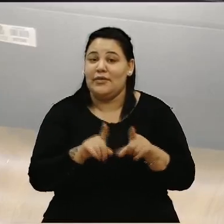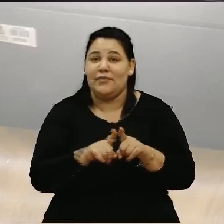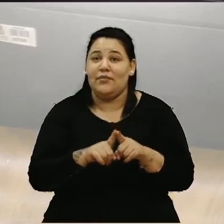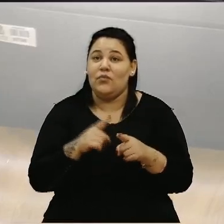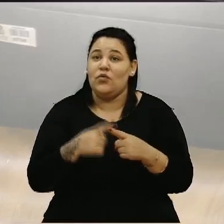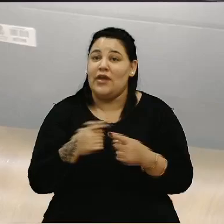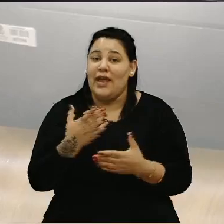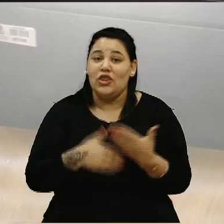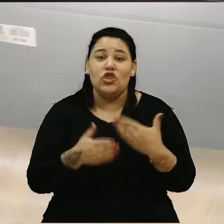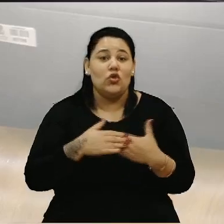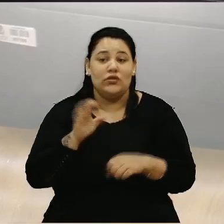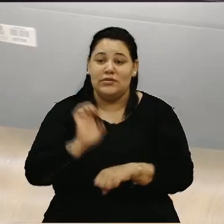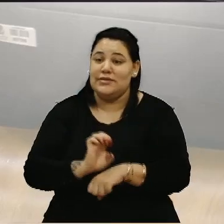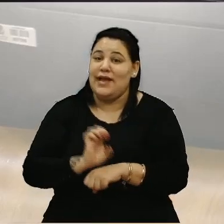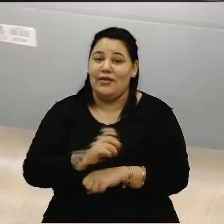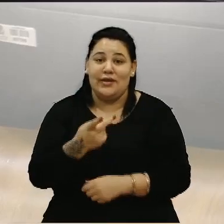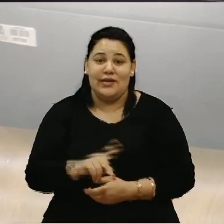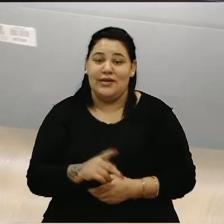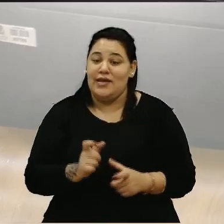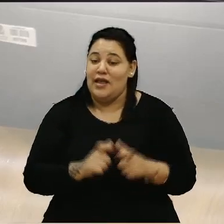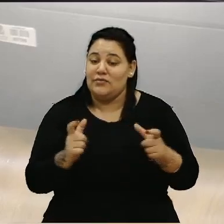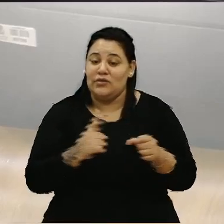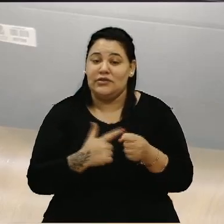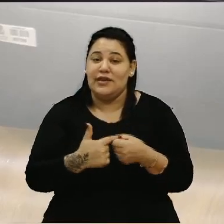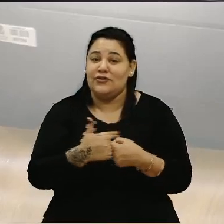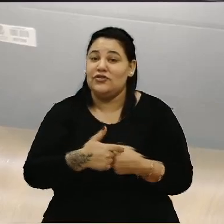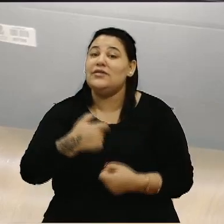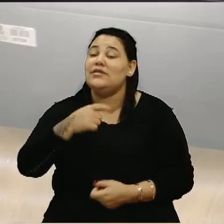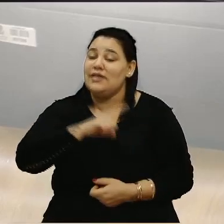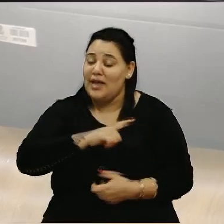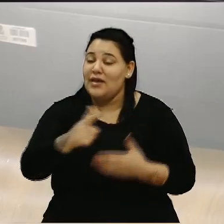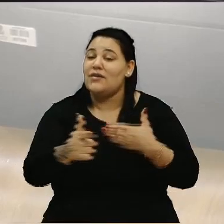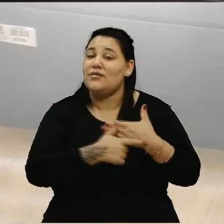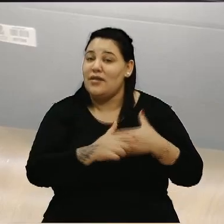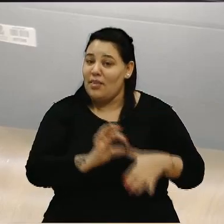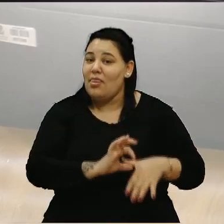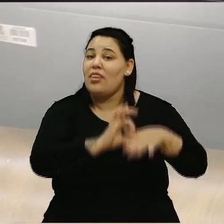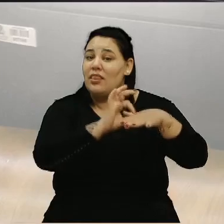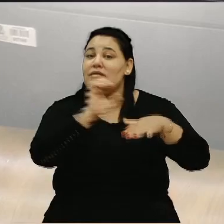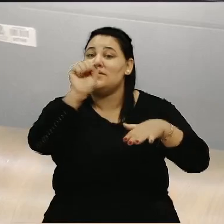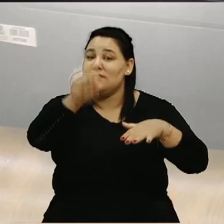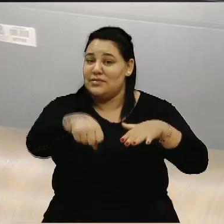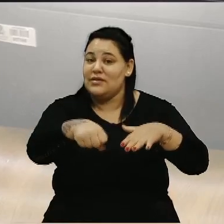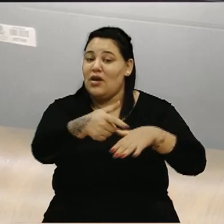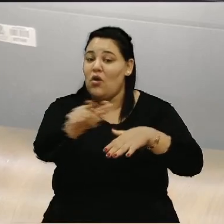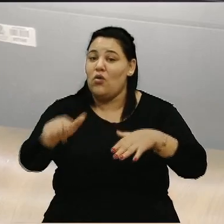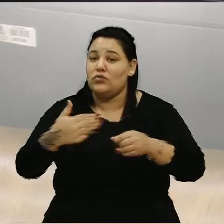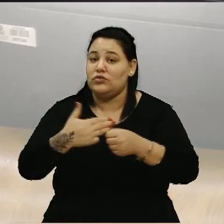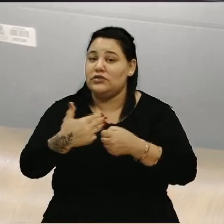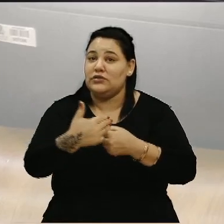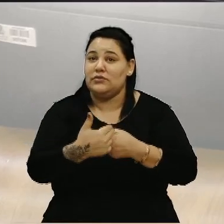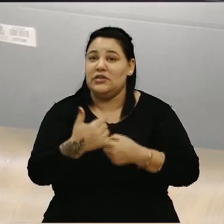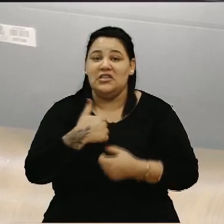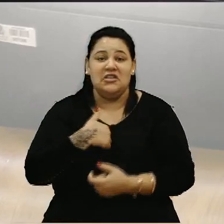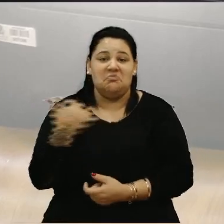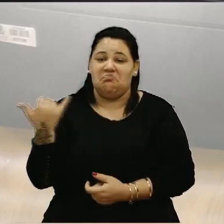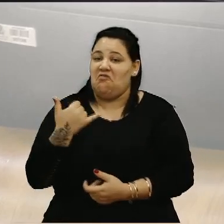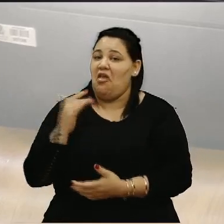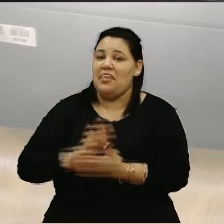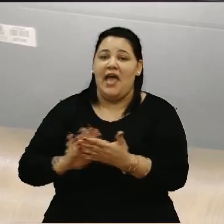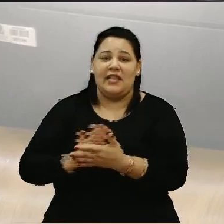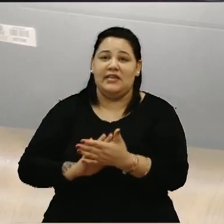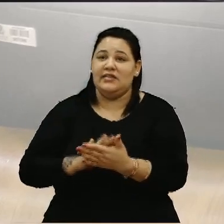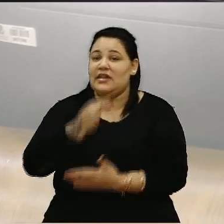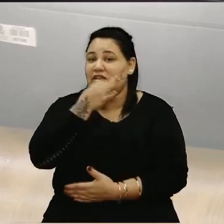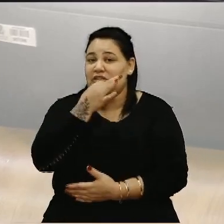Rio Grande do Sul. E as maiores cidades têm o dever de liderar os outros municípios. E eu não tenho notícia de que Caxias do Sul esteja